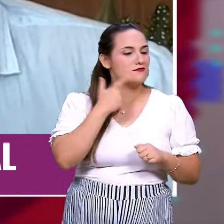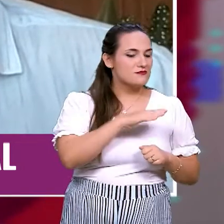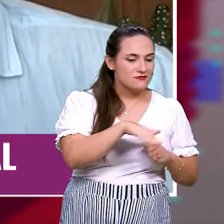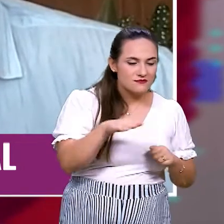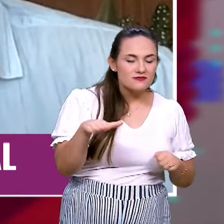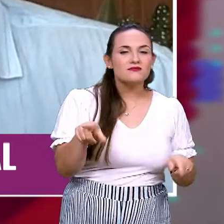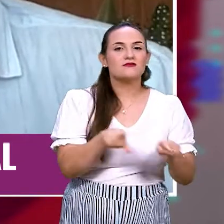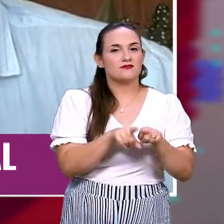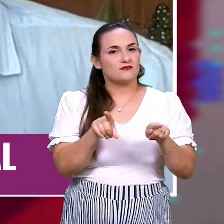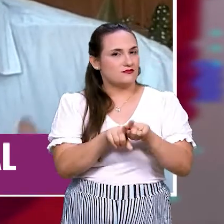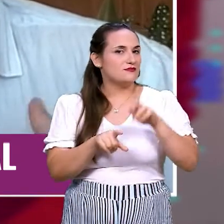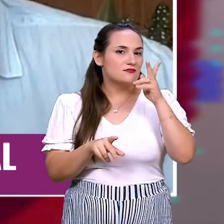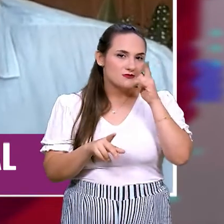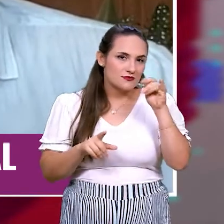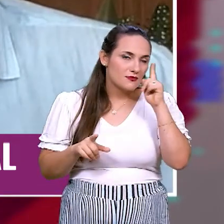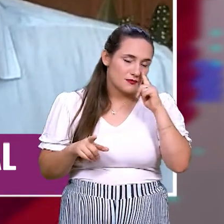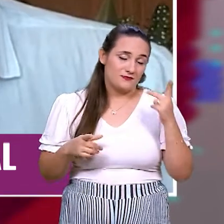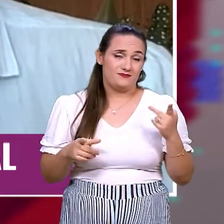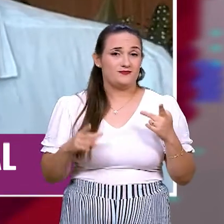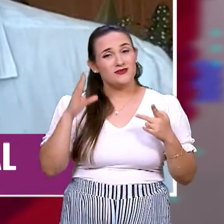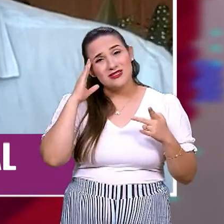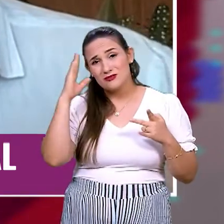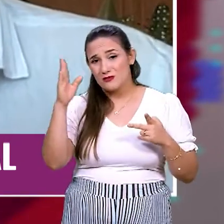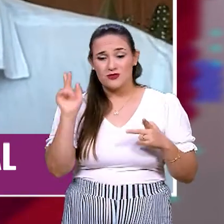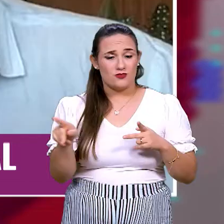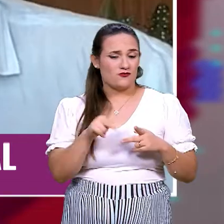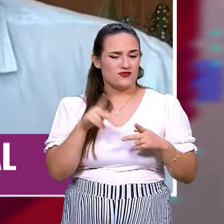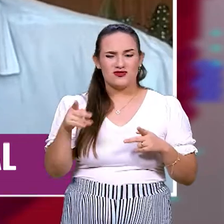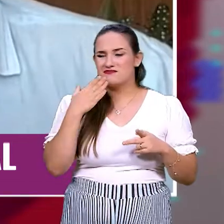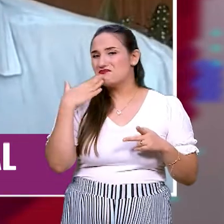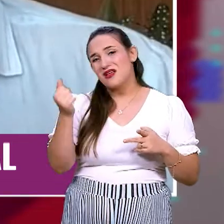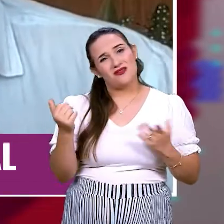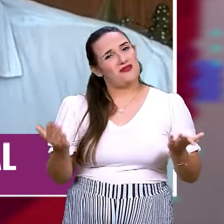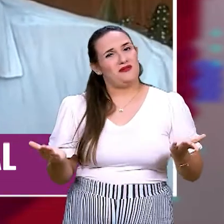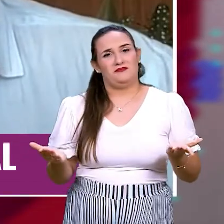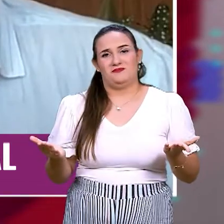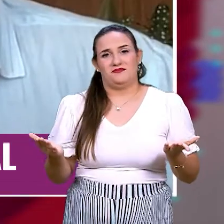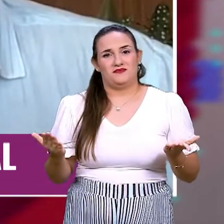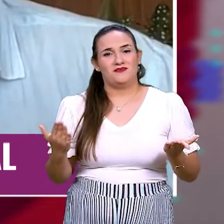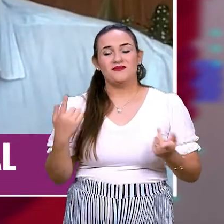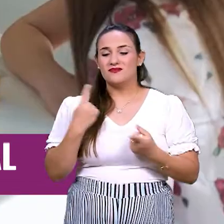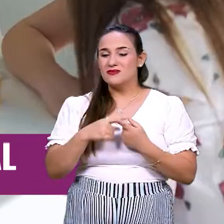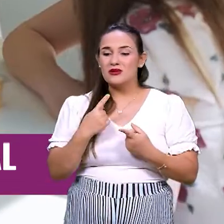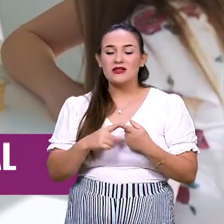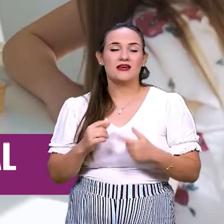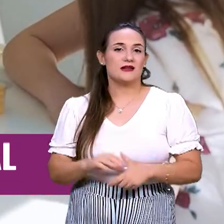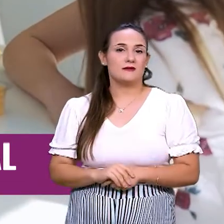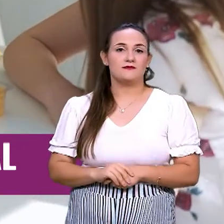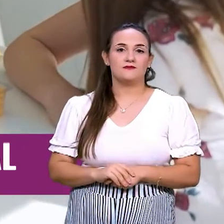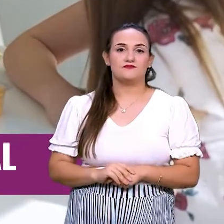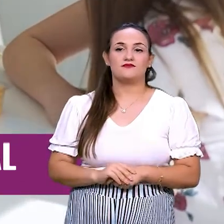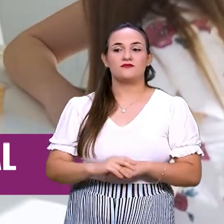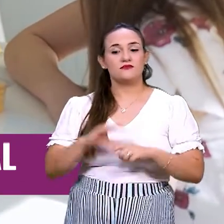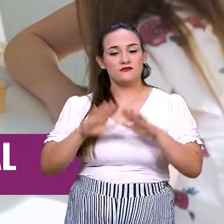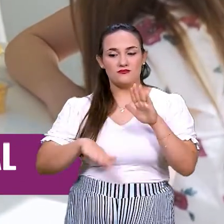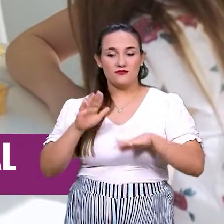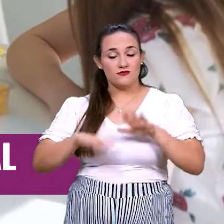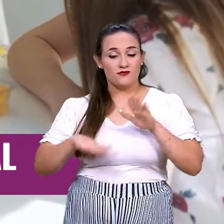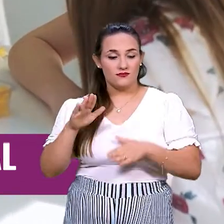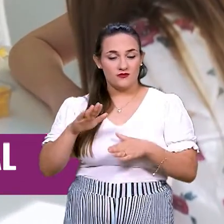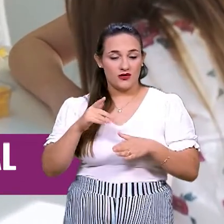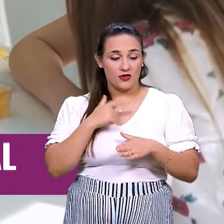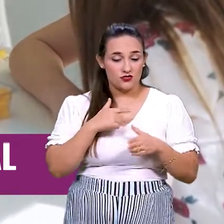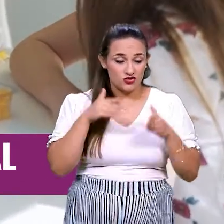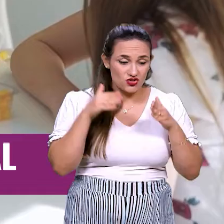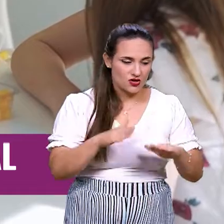vai fazer muito bem para a criança, vai fazer muito bem para os pais, mas vai fazer muito bem para o professor, porque a melhor coisa que